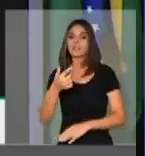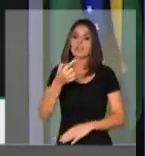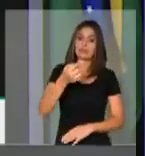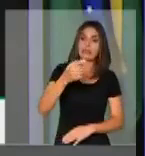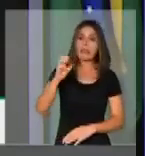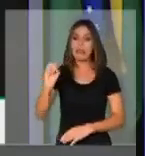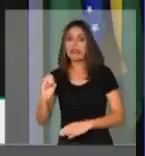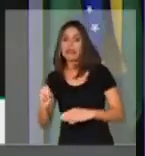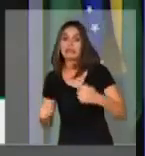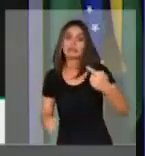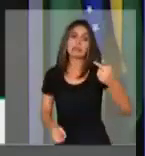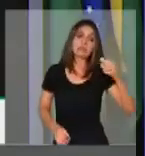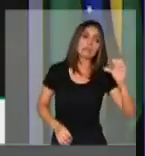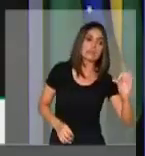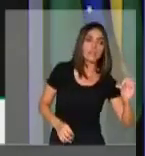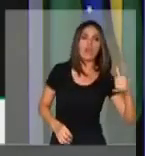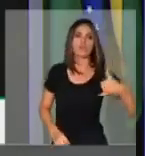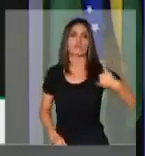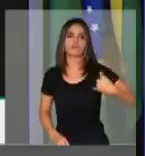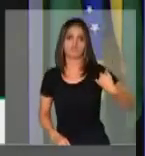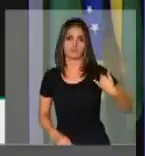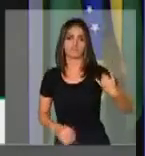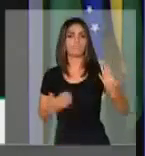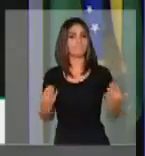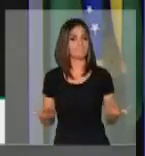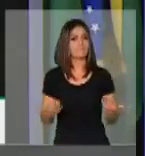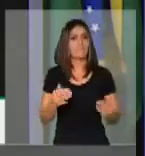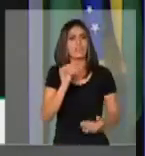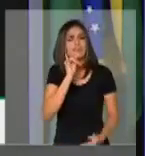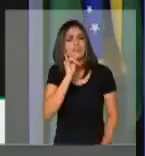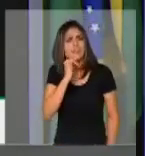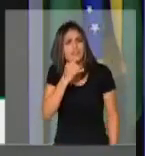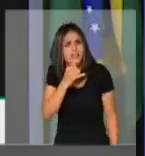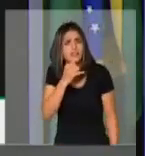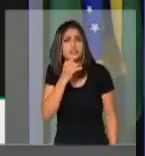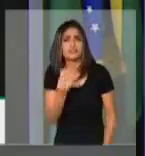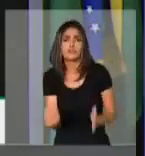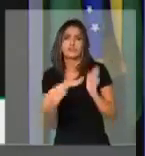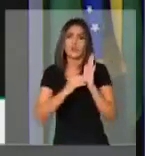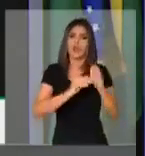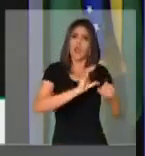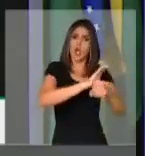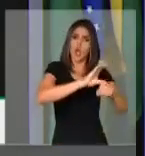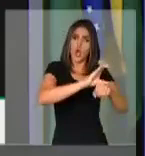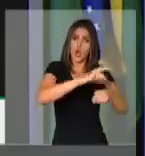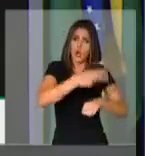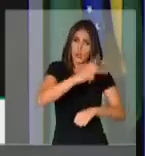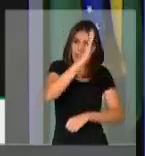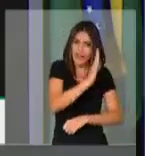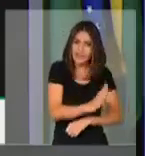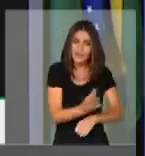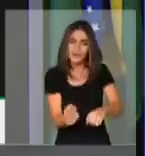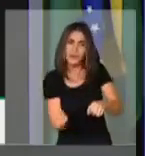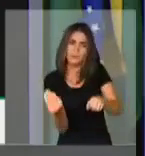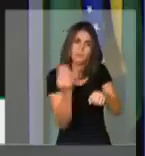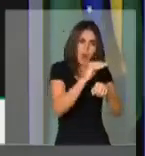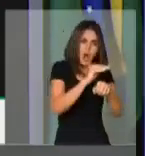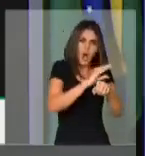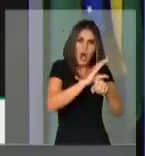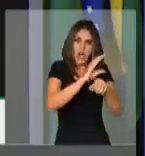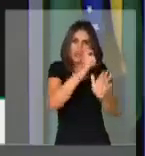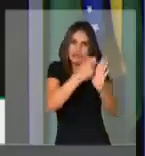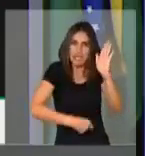70,9 anos. E outra questão, não é muito triste fazer constar na Constituição Federal do Brasil